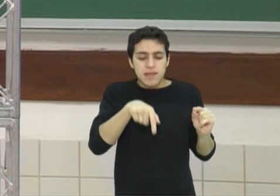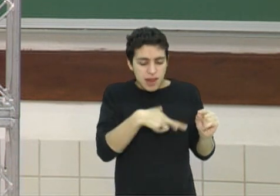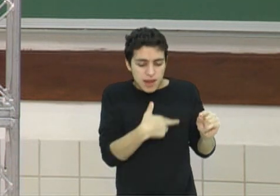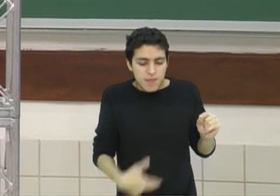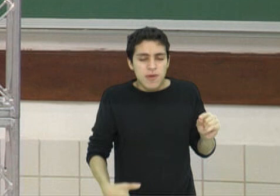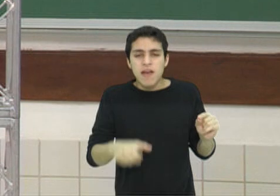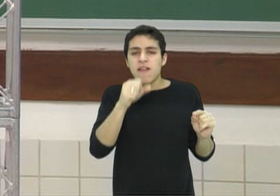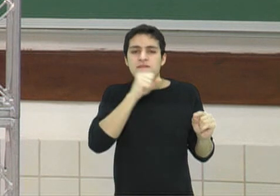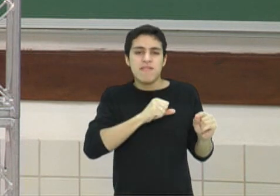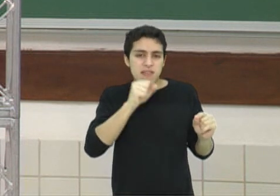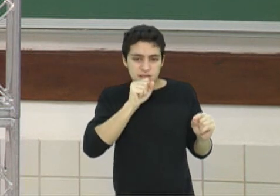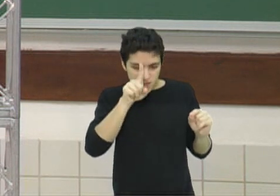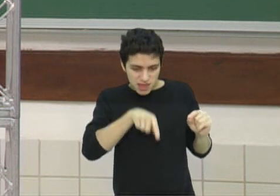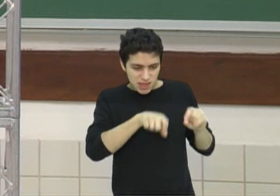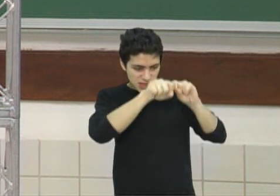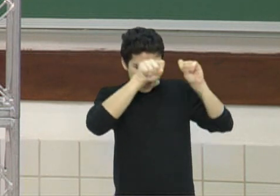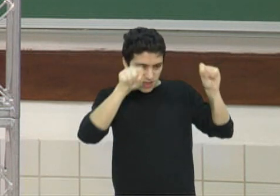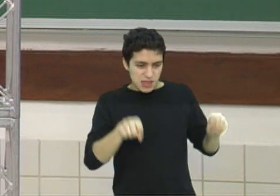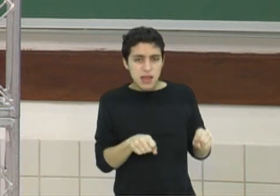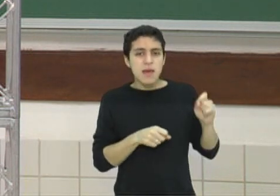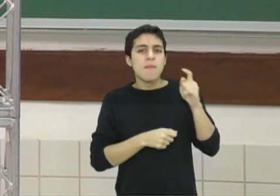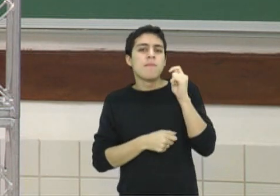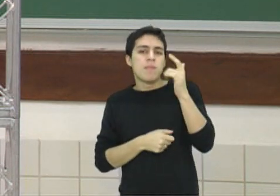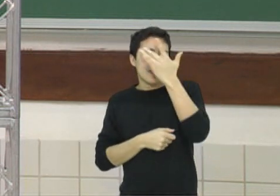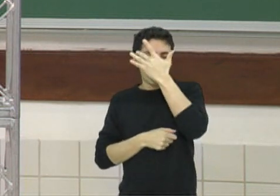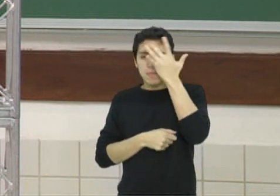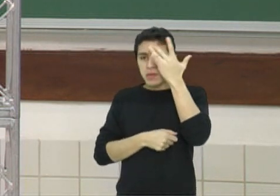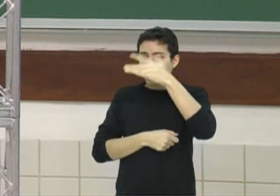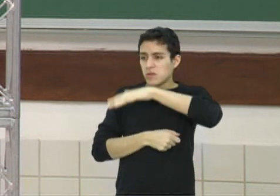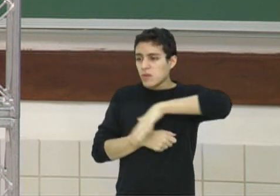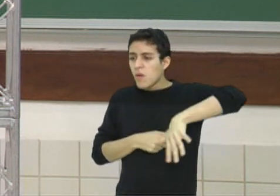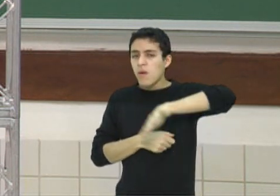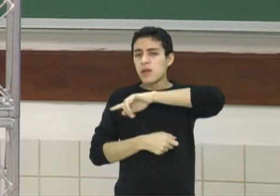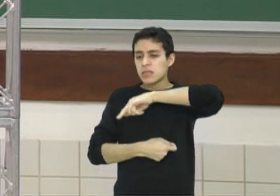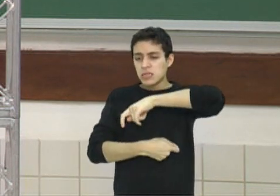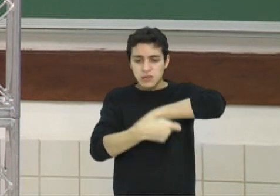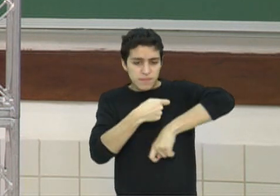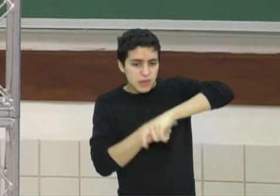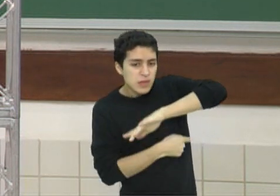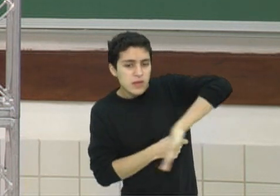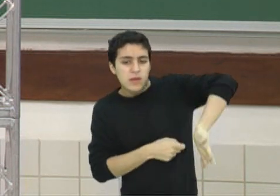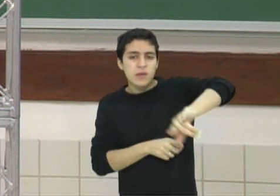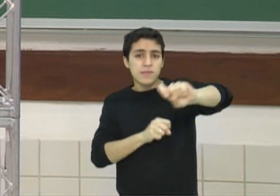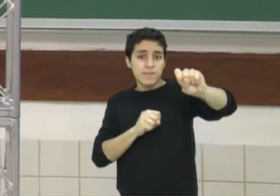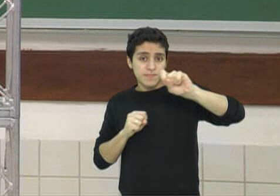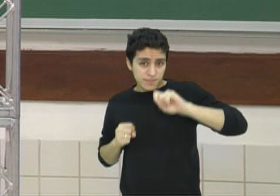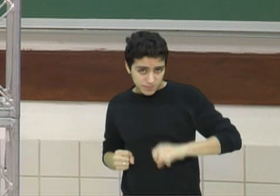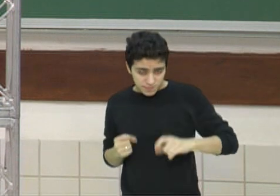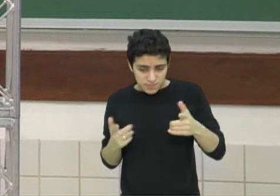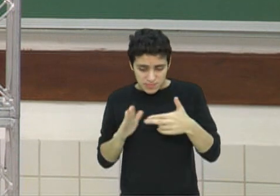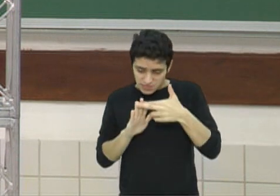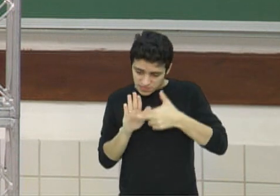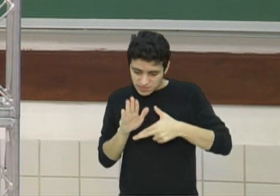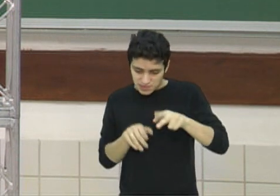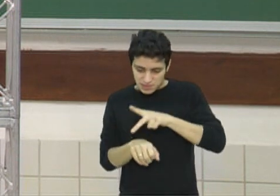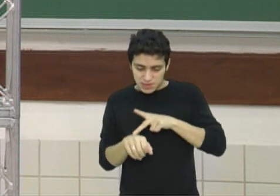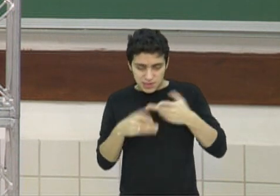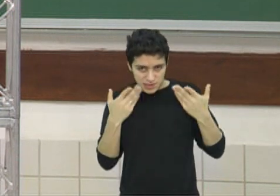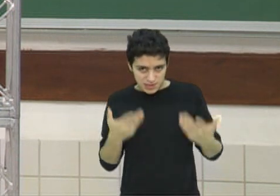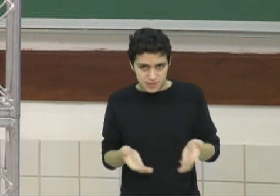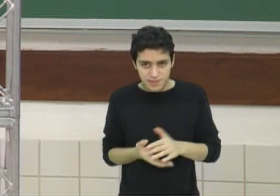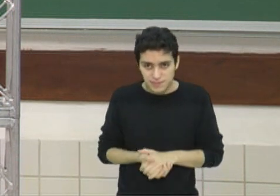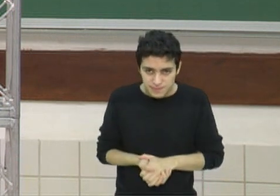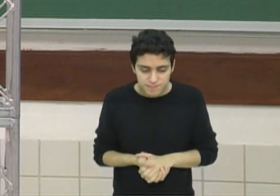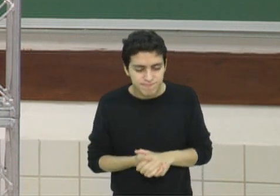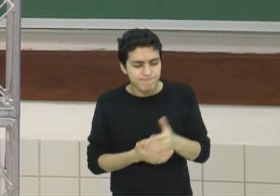velha. Nós tínhamos um sistema de poucas pessoas que faziam a administração de todo o poder e faziam as regras do país. Outra